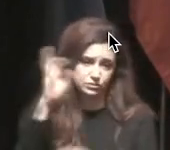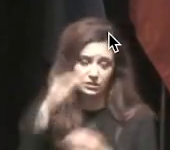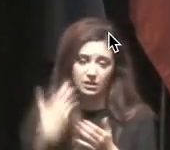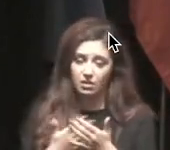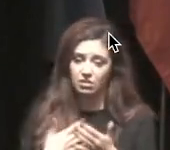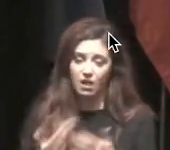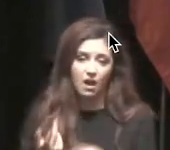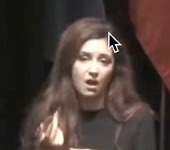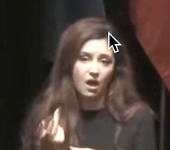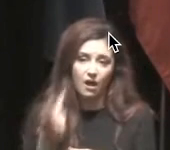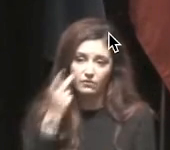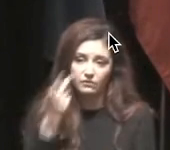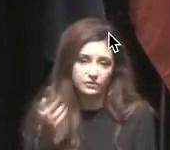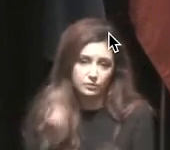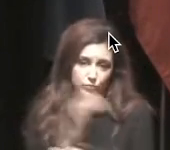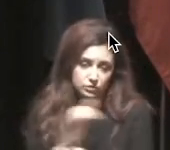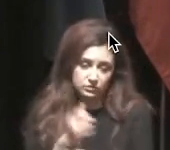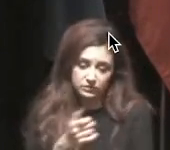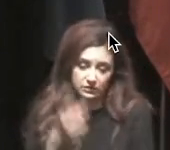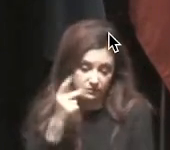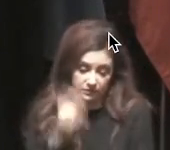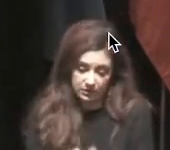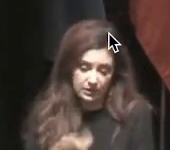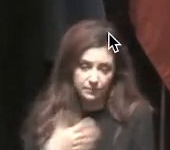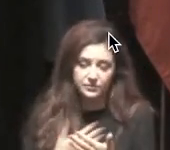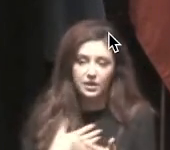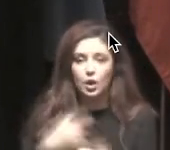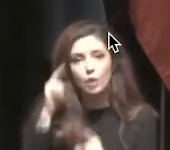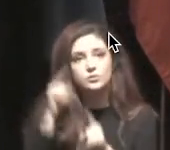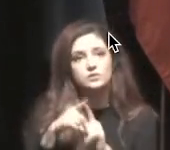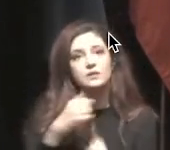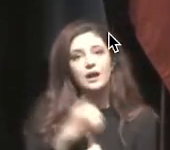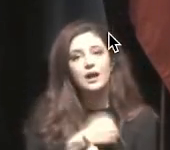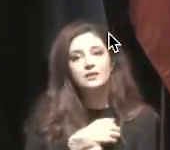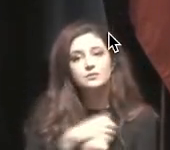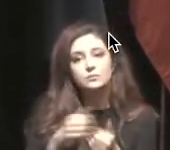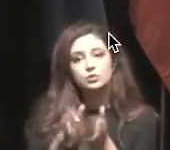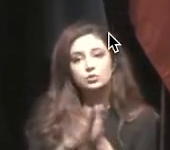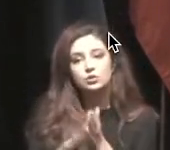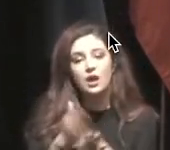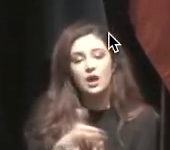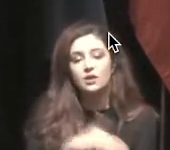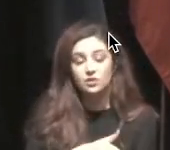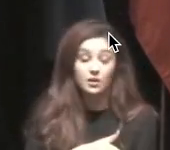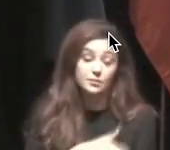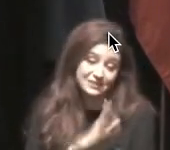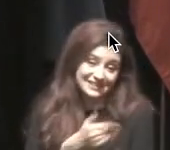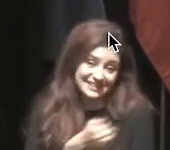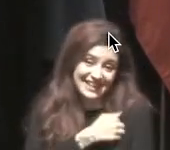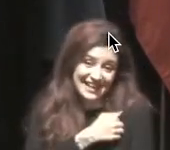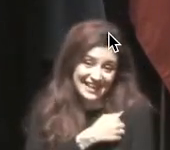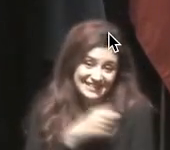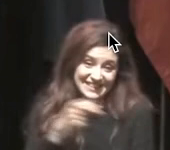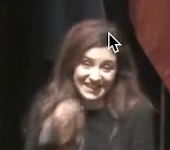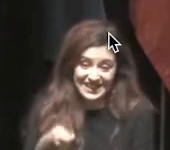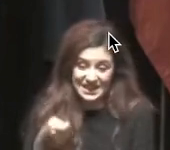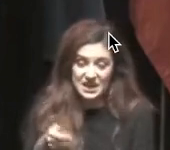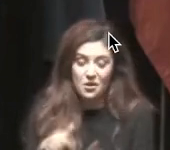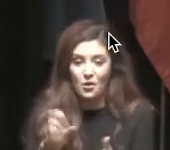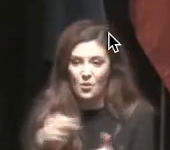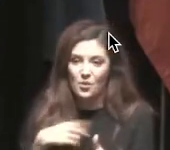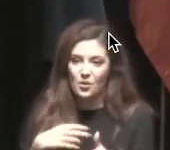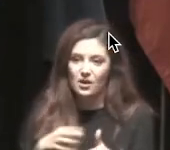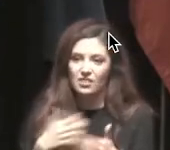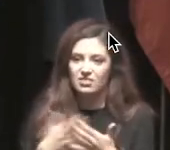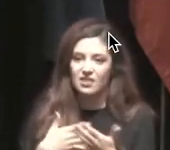Lisboa. Para Lisboa ser uma casa que todos sintam como sua, é preciso antes de tudo que as pessoas consigam ter casa em Lisboa e que não sintam que estão a